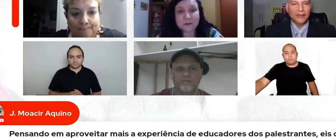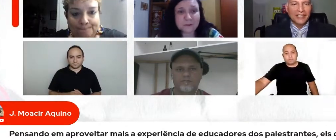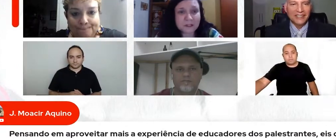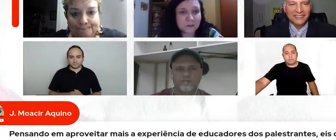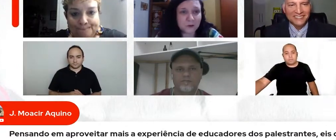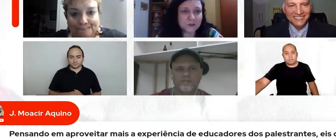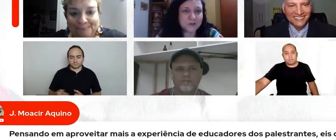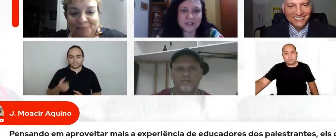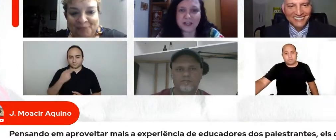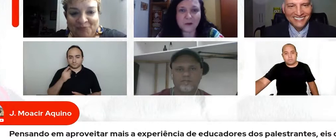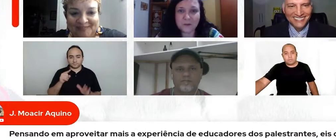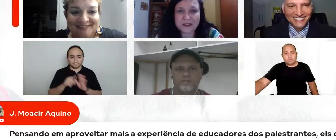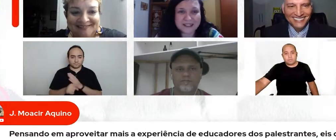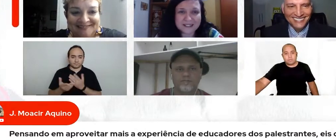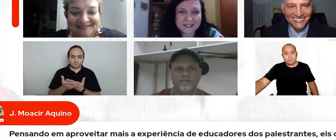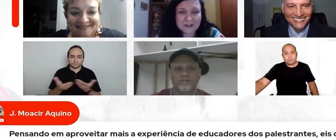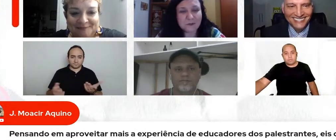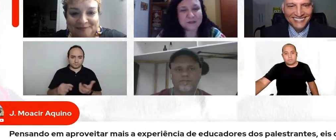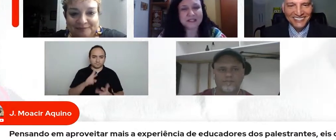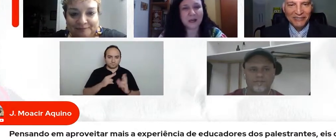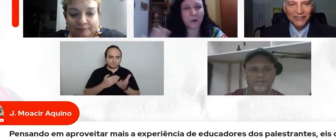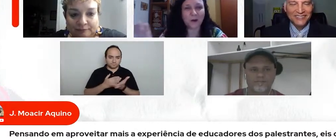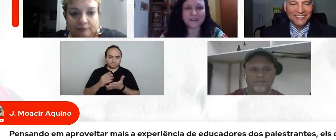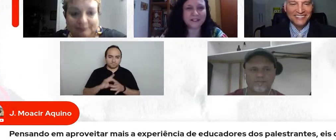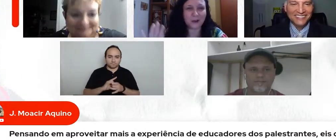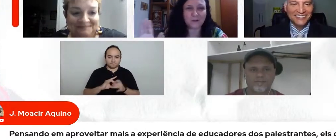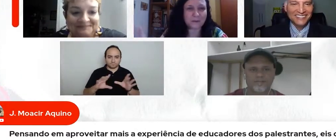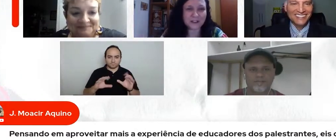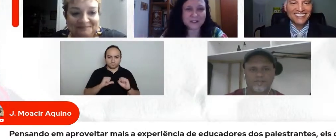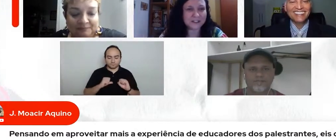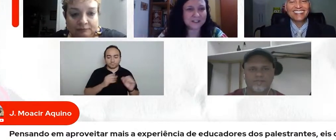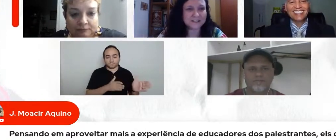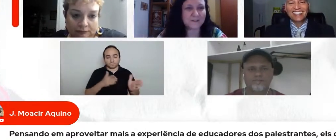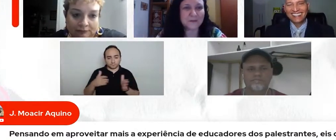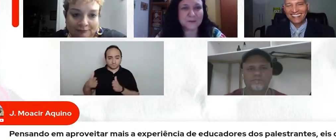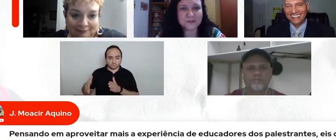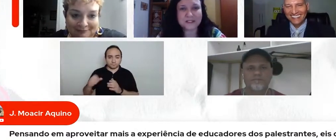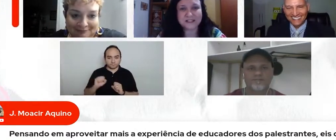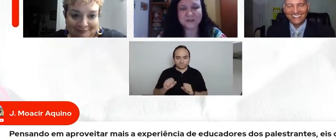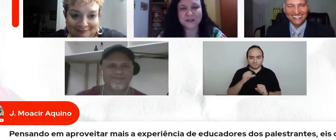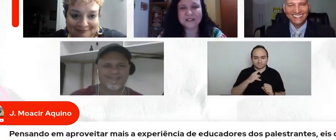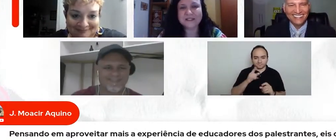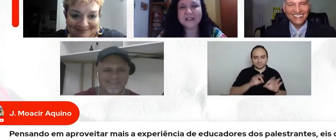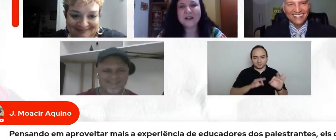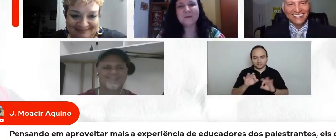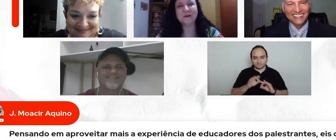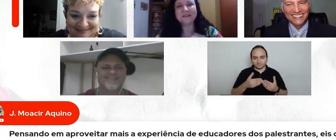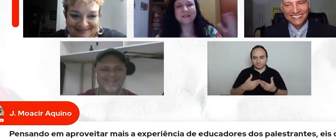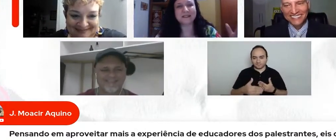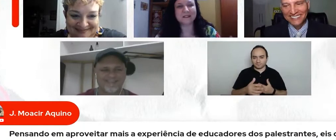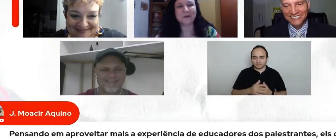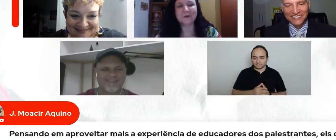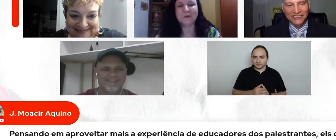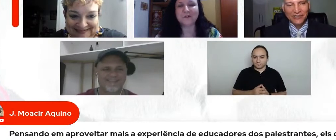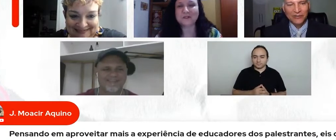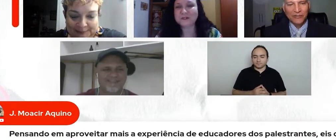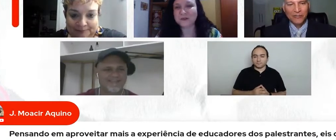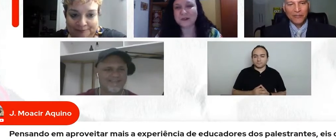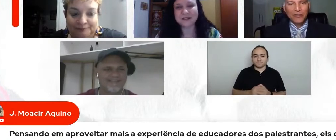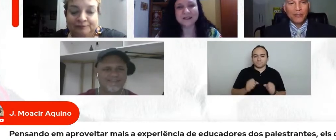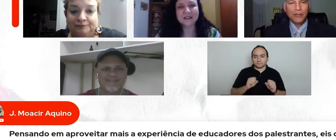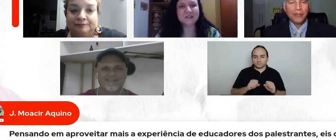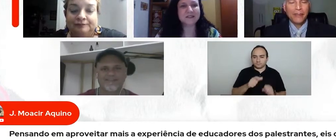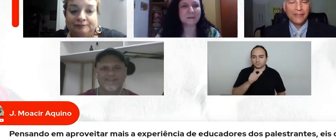É a pergunta para todos, não sei quem começa. Vamos seguir a ordem alfabética que estava falando. Pode ser, então, o